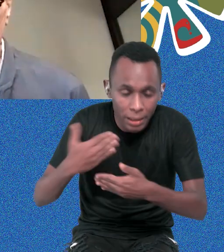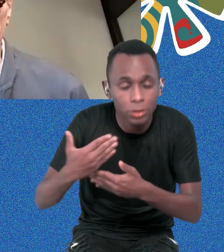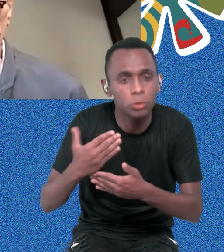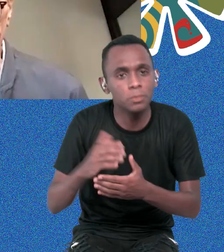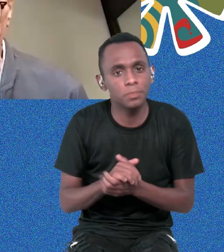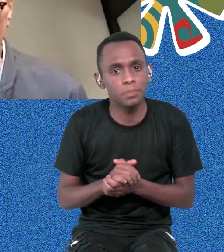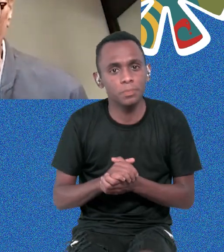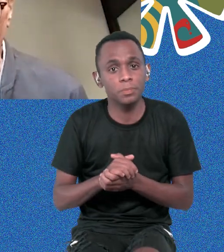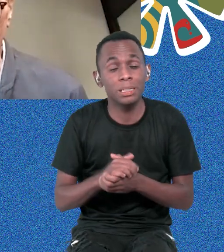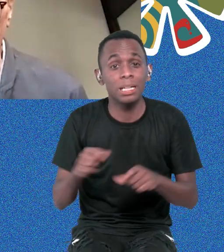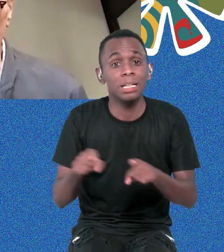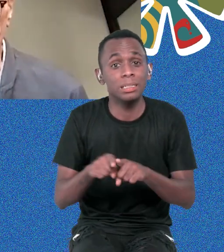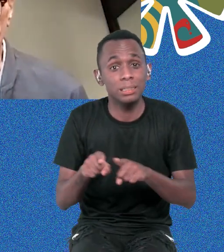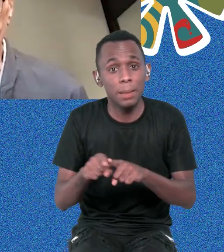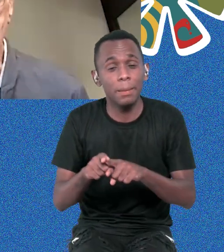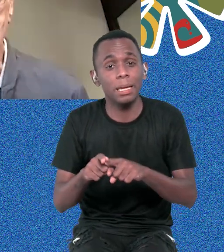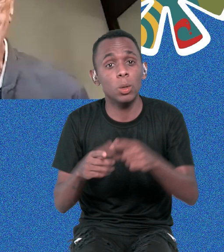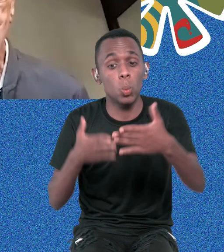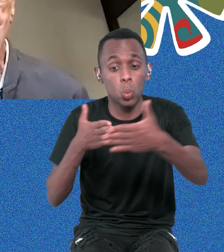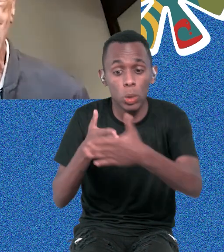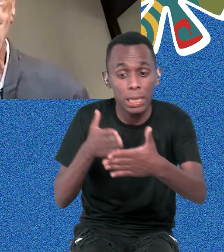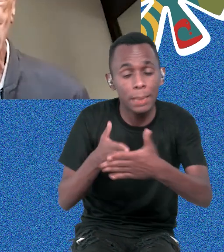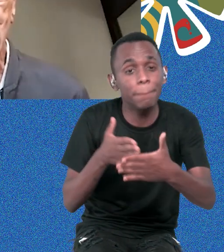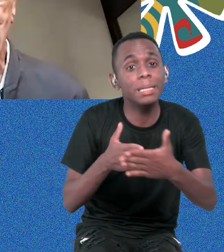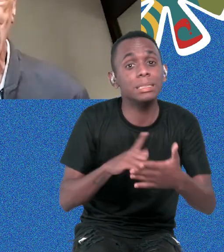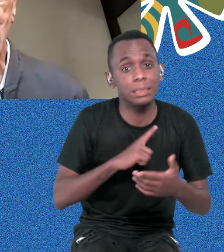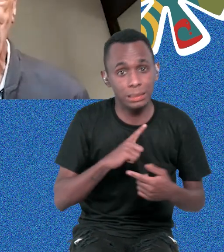mercantilmente. E Mas queria ela comentar. delimita, né? E